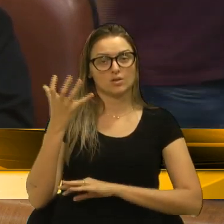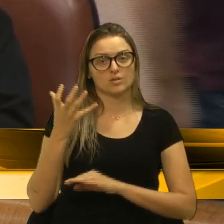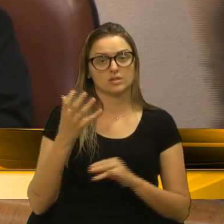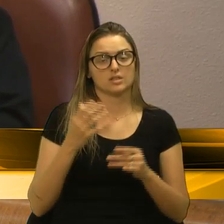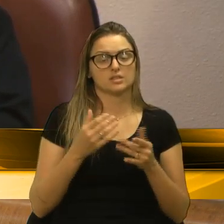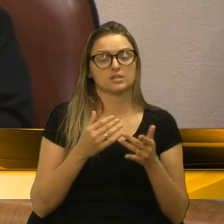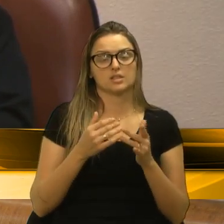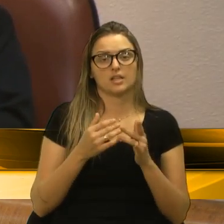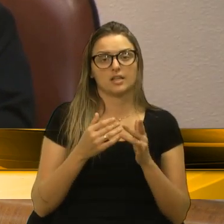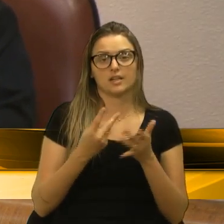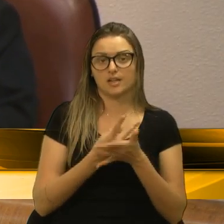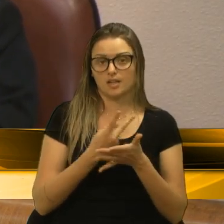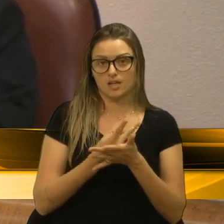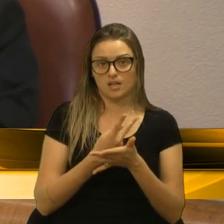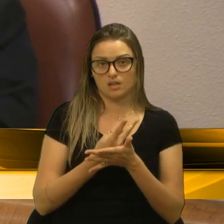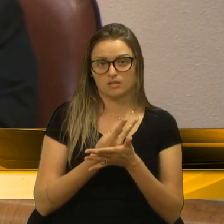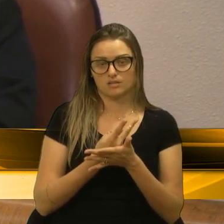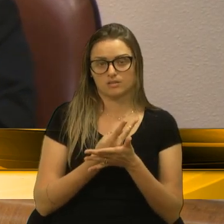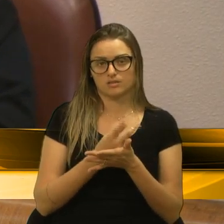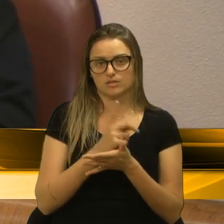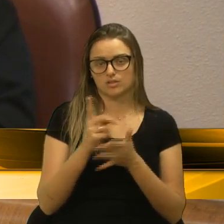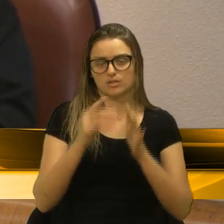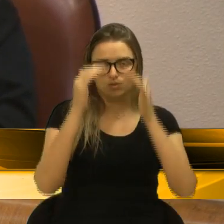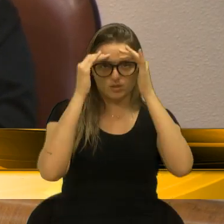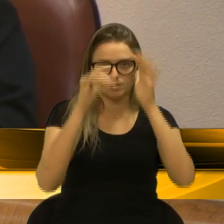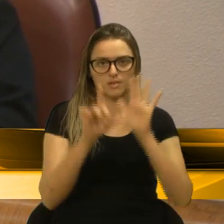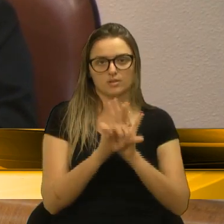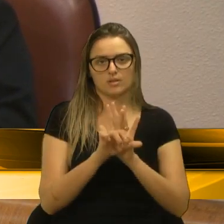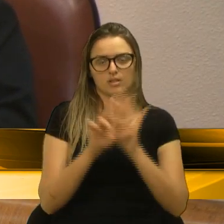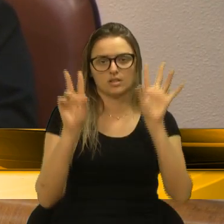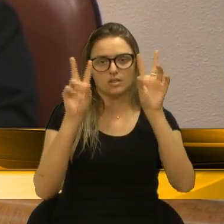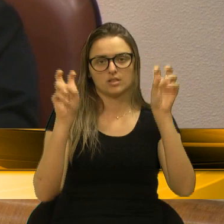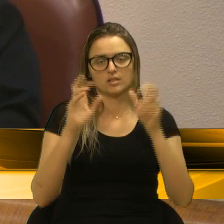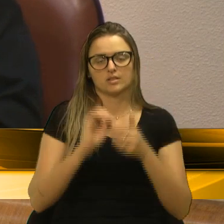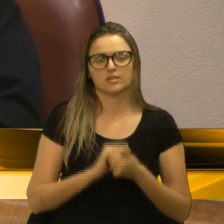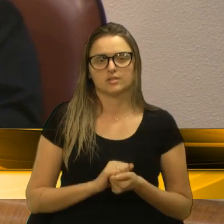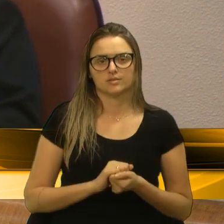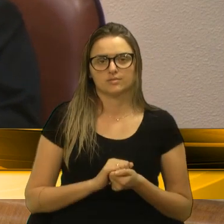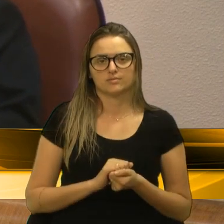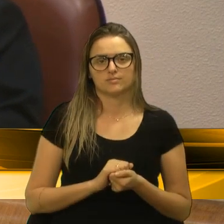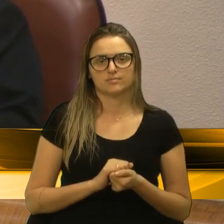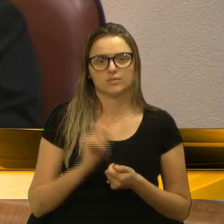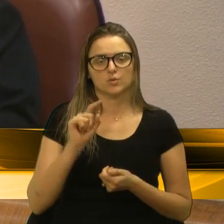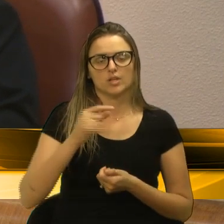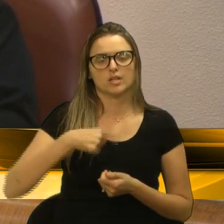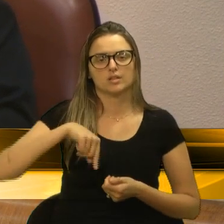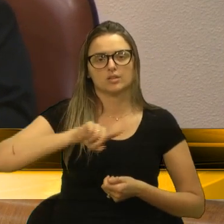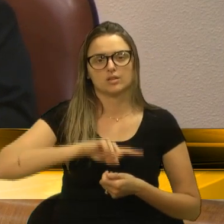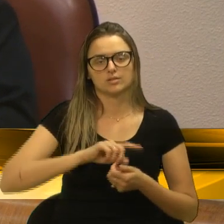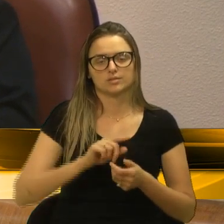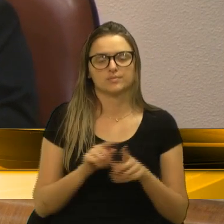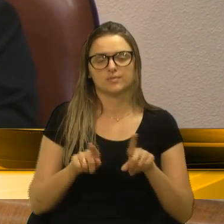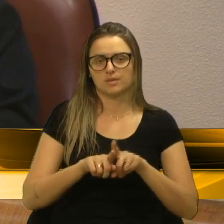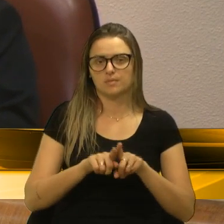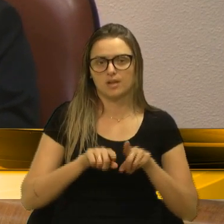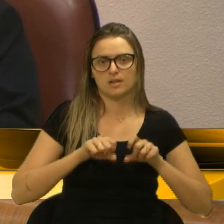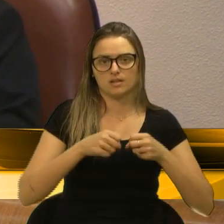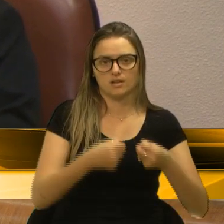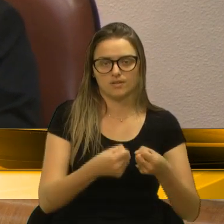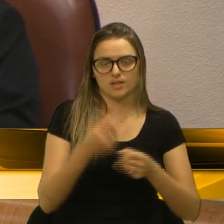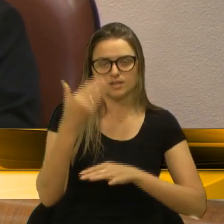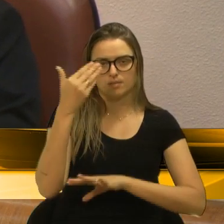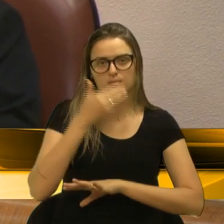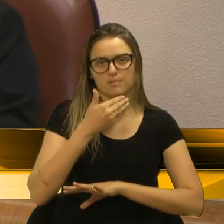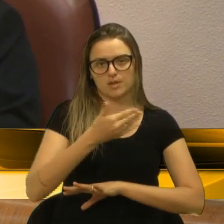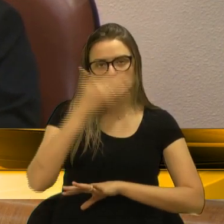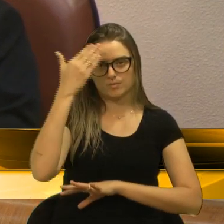contemplada no inciso, abre aspas, grifo nosso. A defesa deseja que se comprove